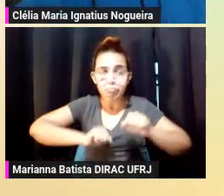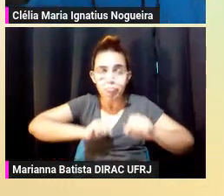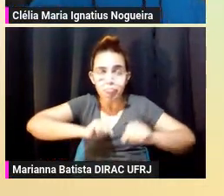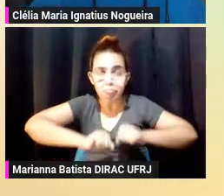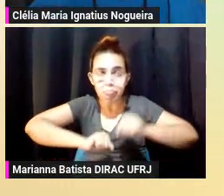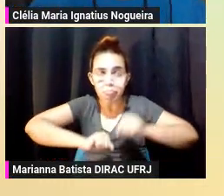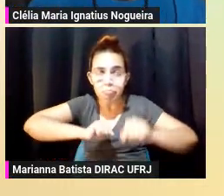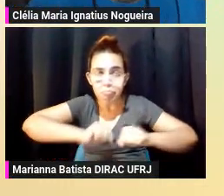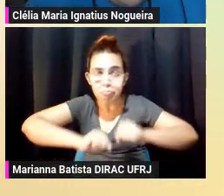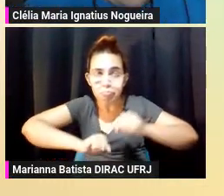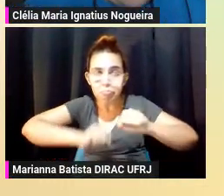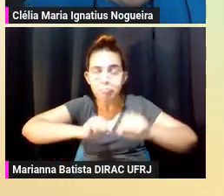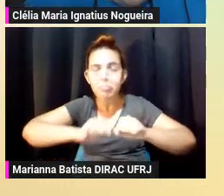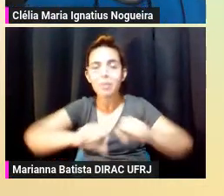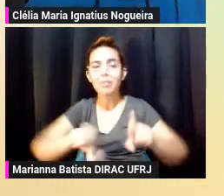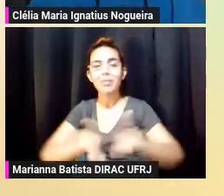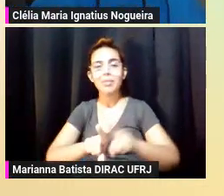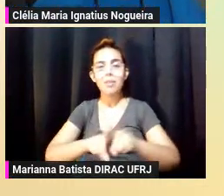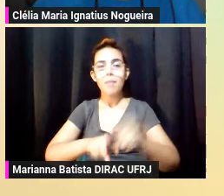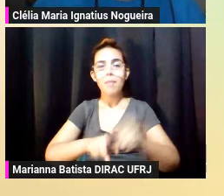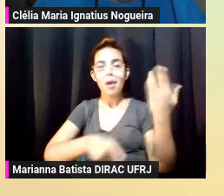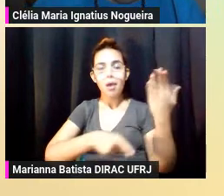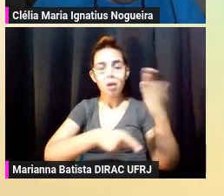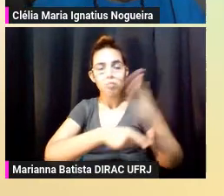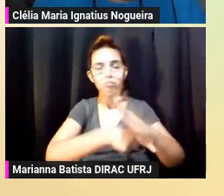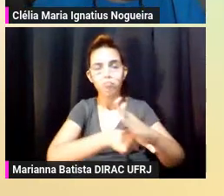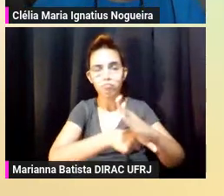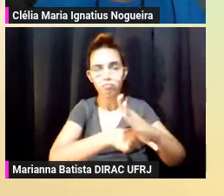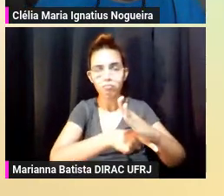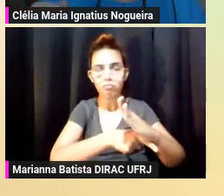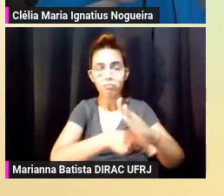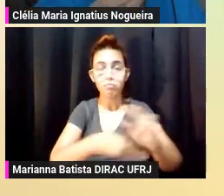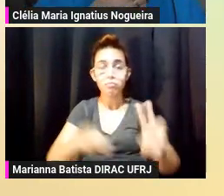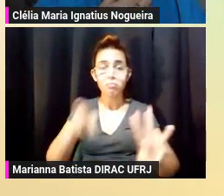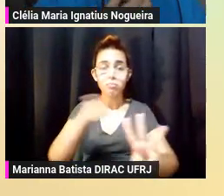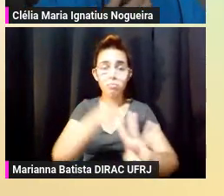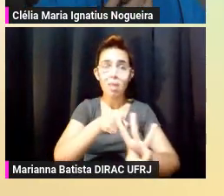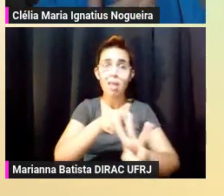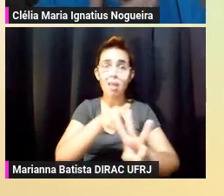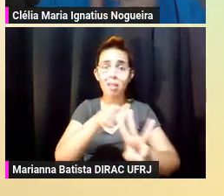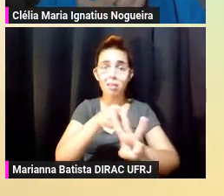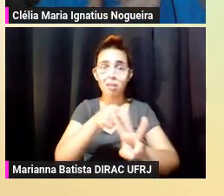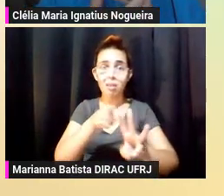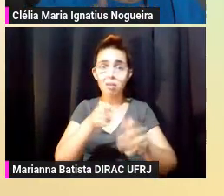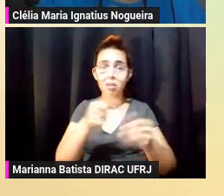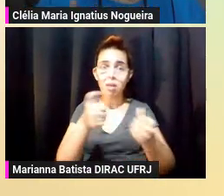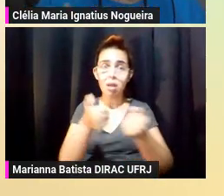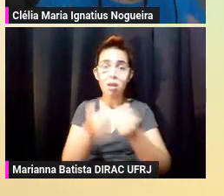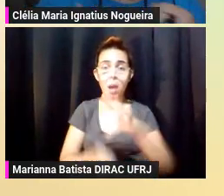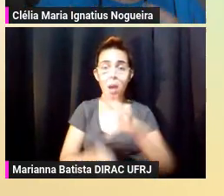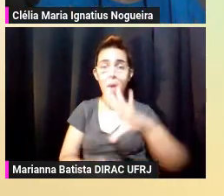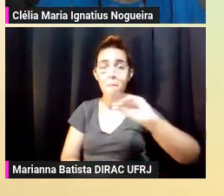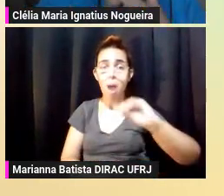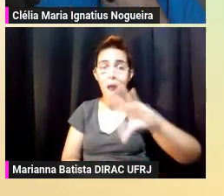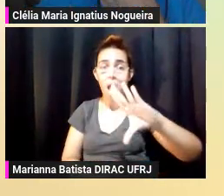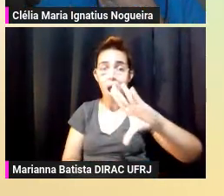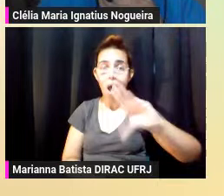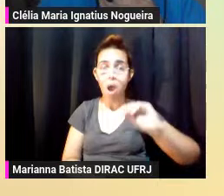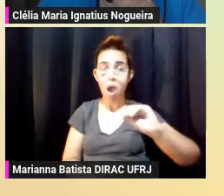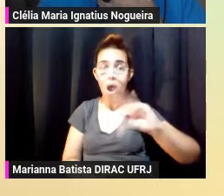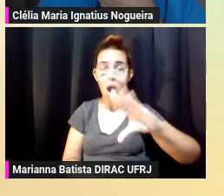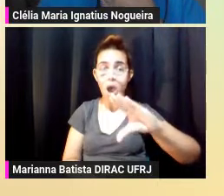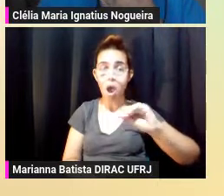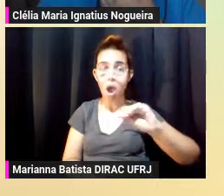dela, o tempo todo ali. Ela não abria, ela tinha 9 meses, ela não abria a boca, então, para a gente dar comida para ela, tinha